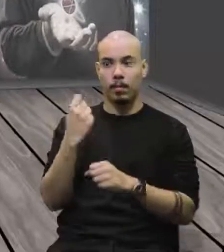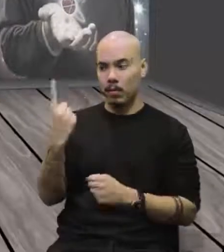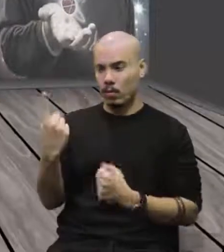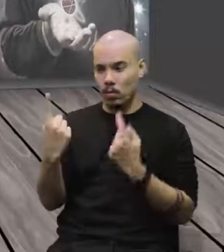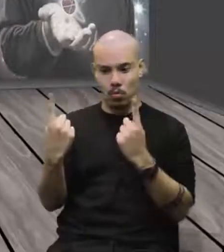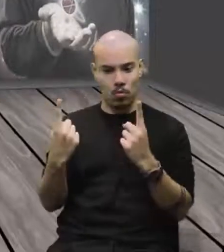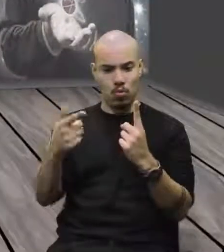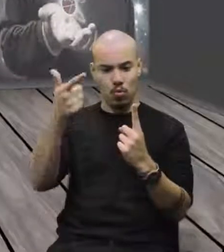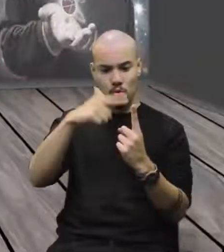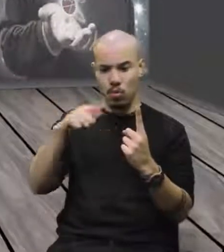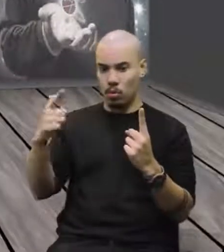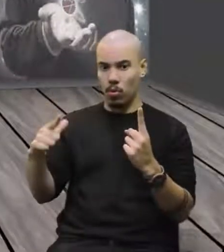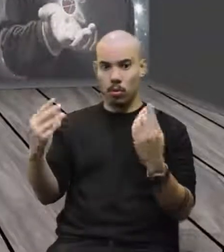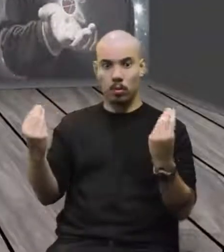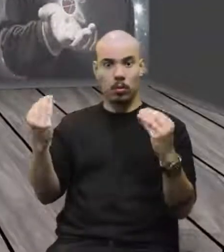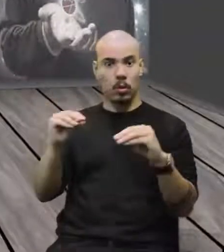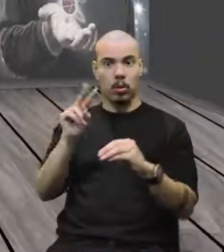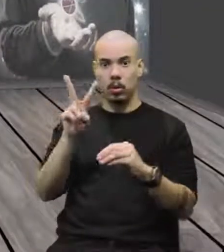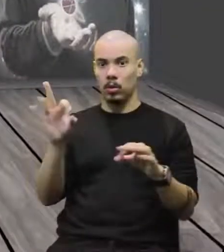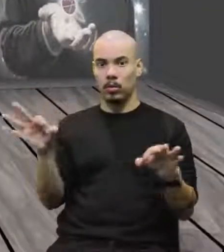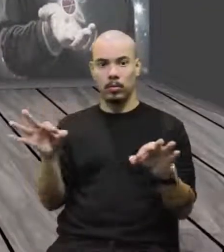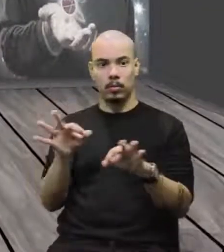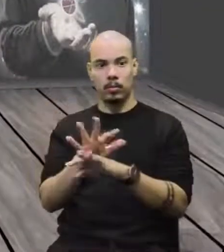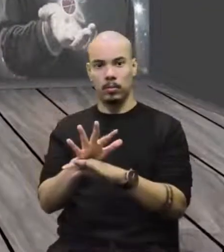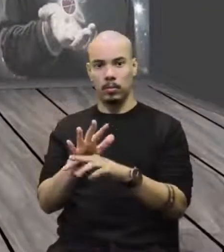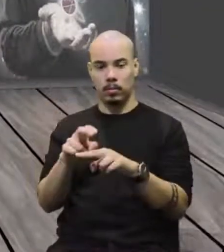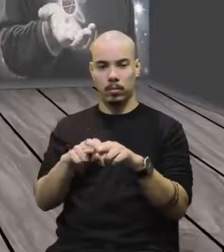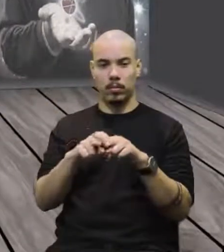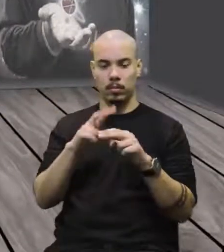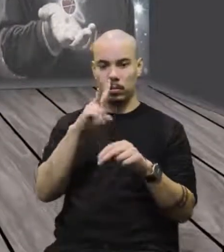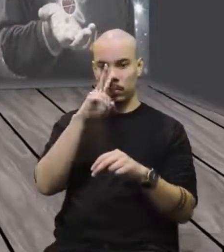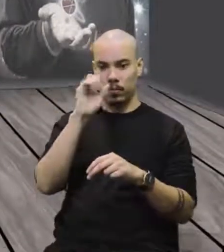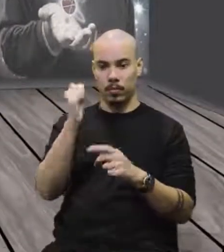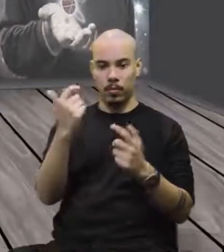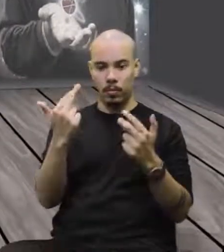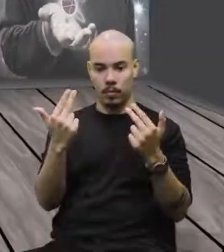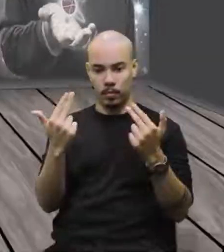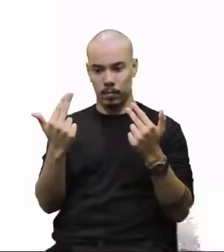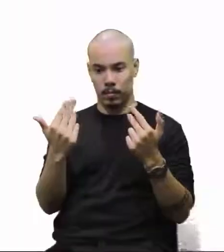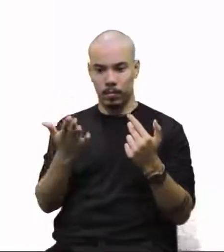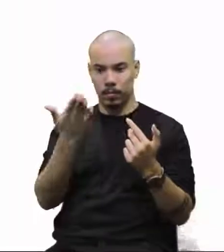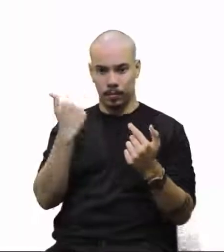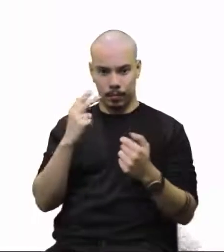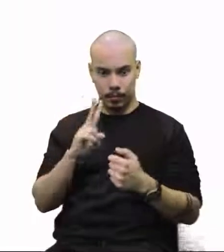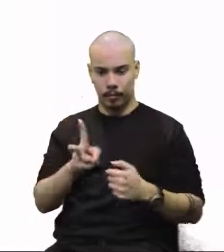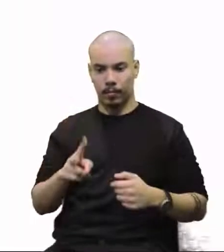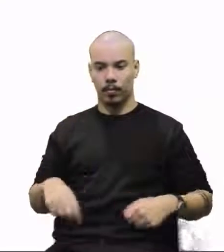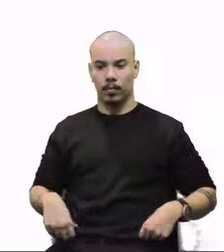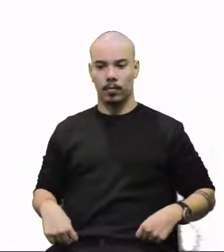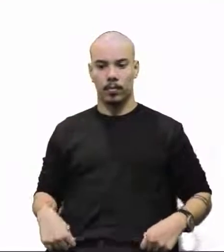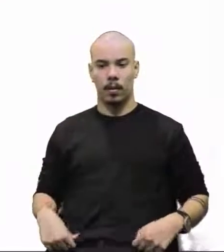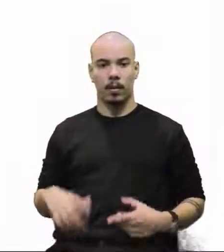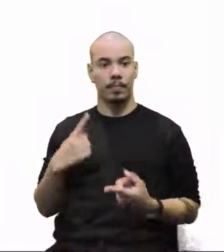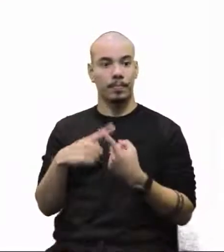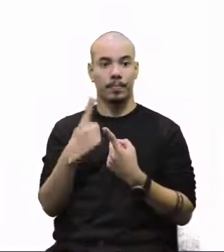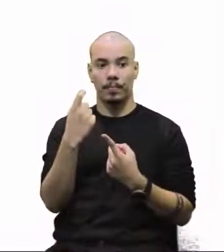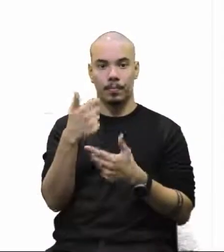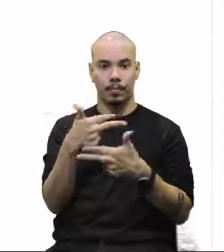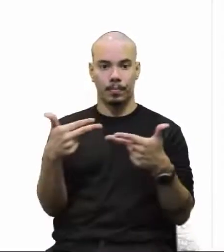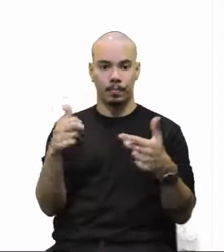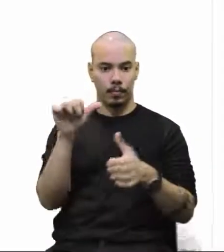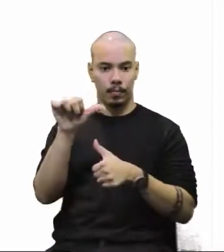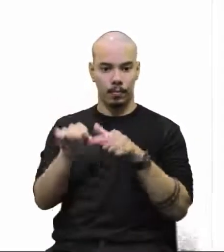mesma coisa. Então, para não fazer isso, coloca o 2 lá. As forças seriam iguais. Isso. Vamos lá, continuando? Que a única coisa que muda